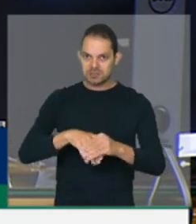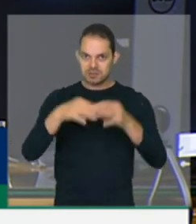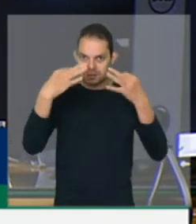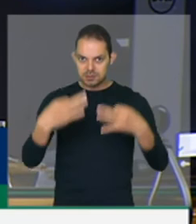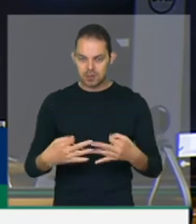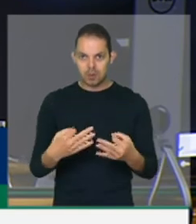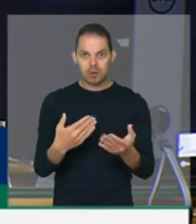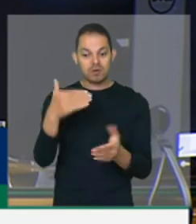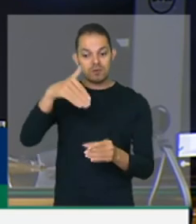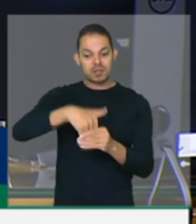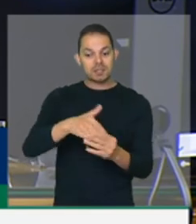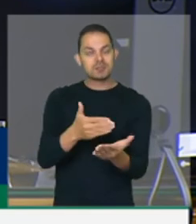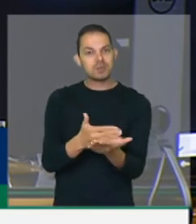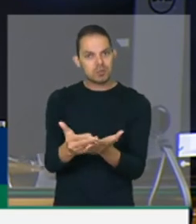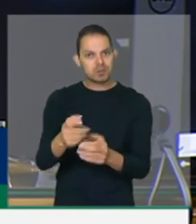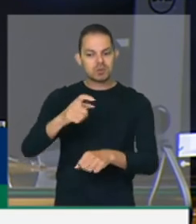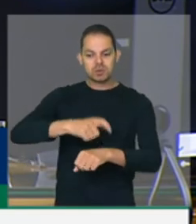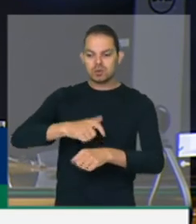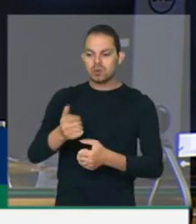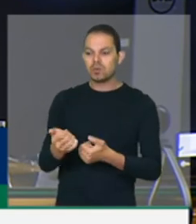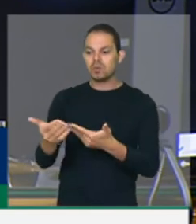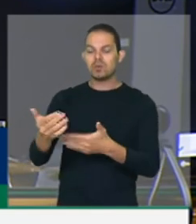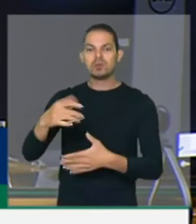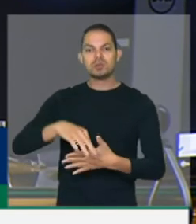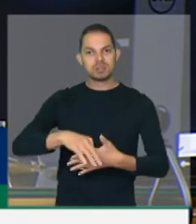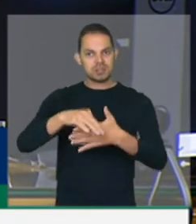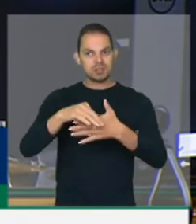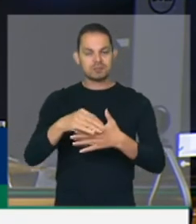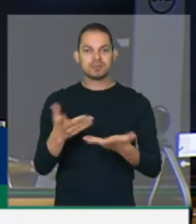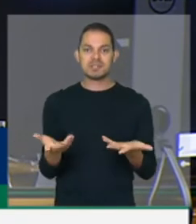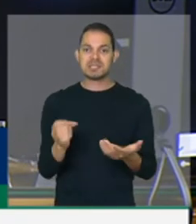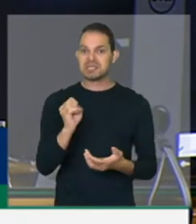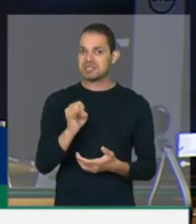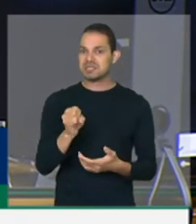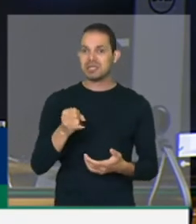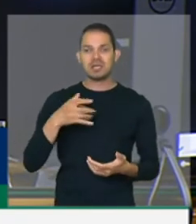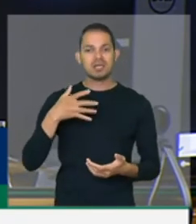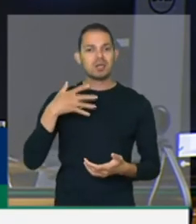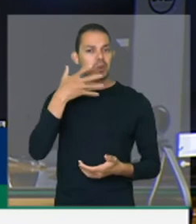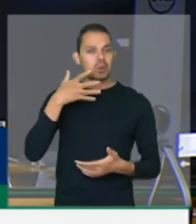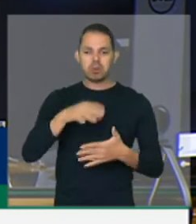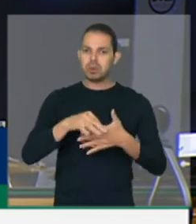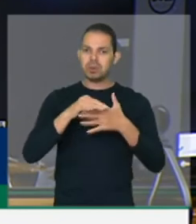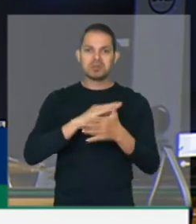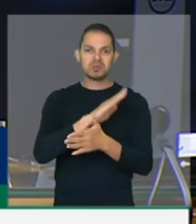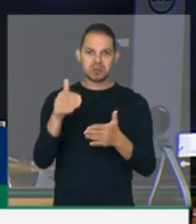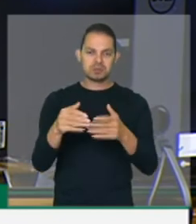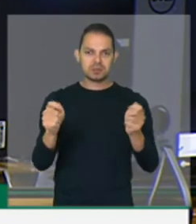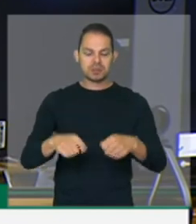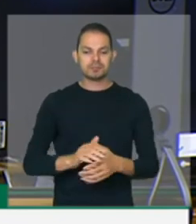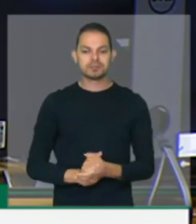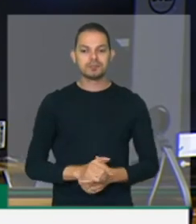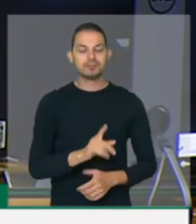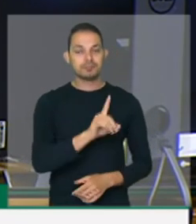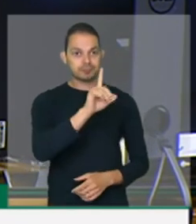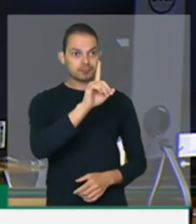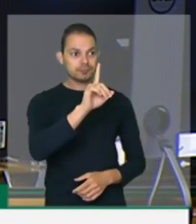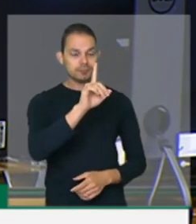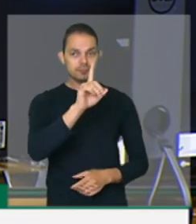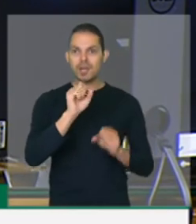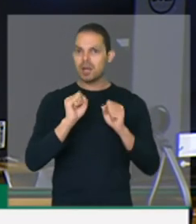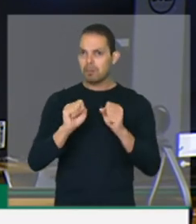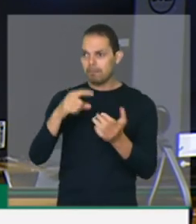Iniciou a votação, concedo o tempo de líderes na medida do que for pedido, e aí, se quiserem, falem todos os líderes. Presidente, uma questão, pode, uma sugestão. Pode ser